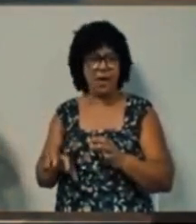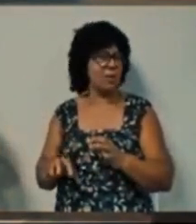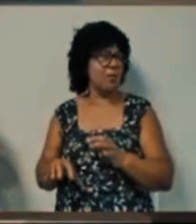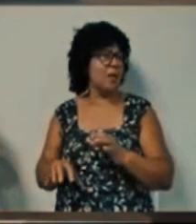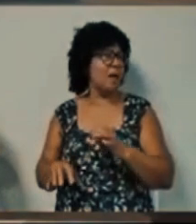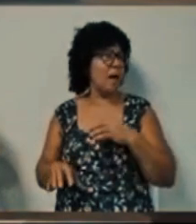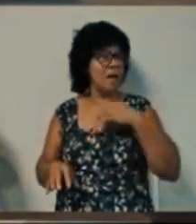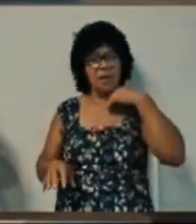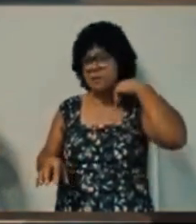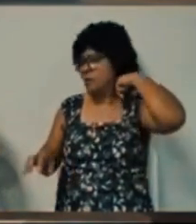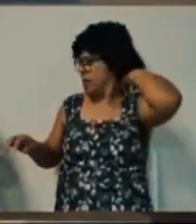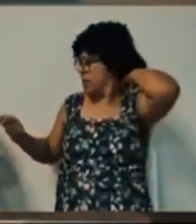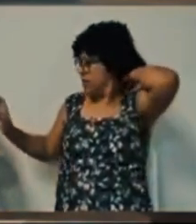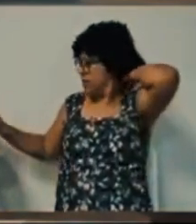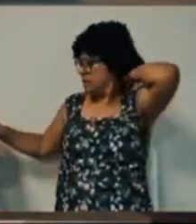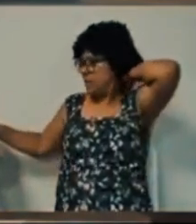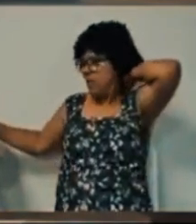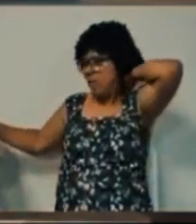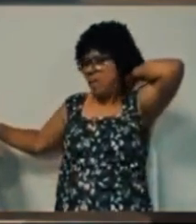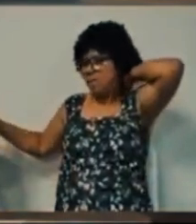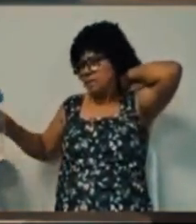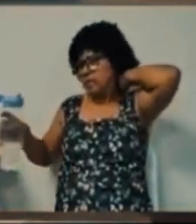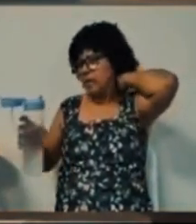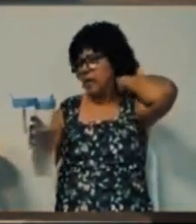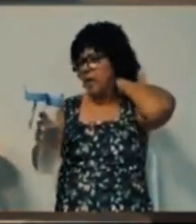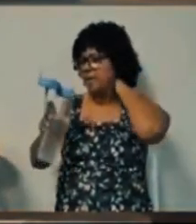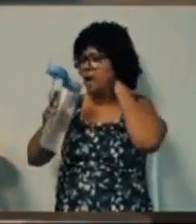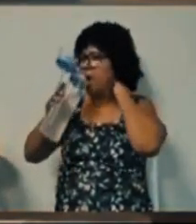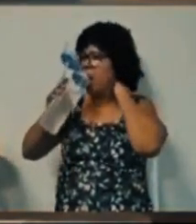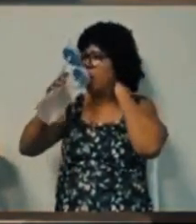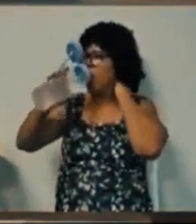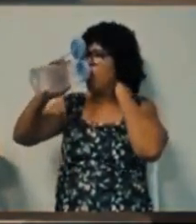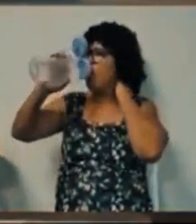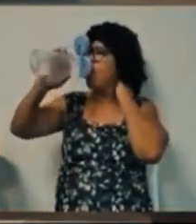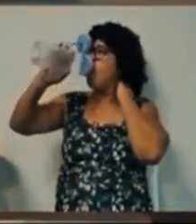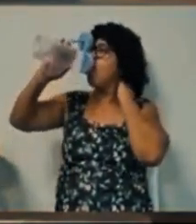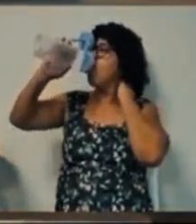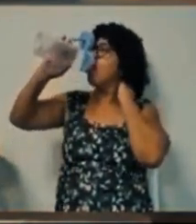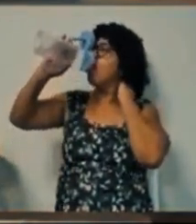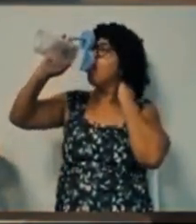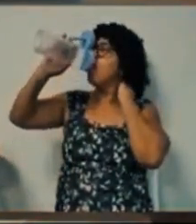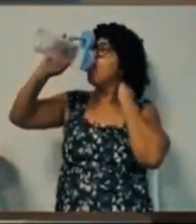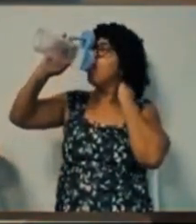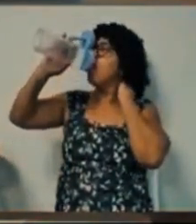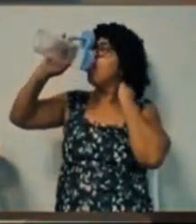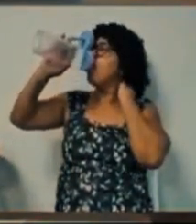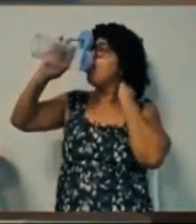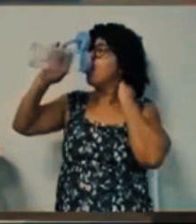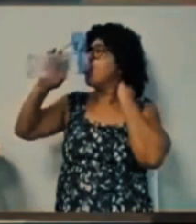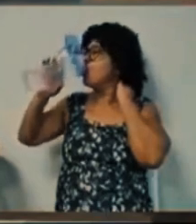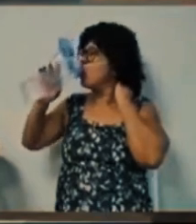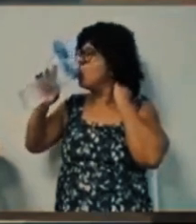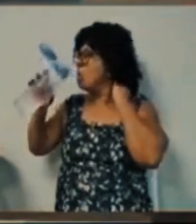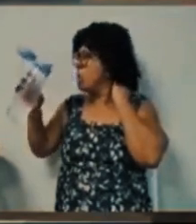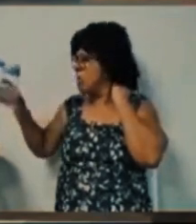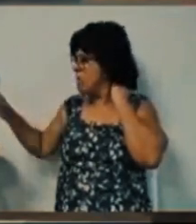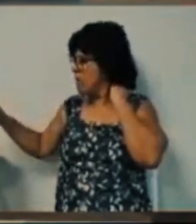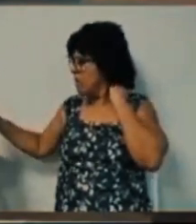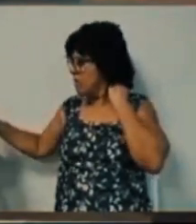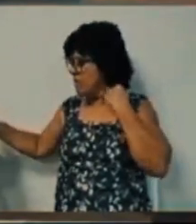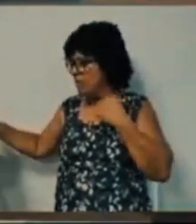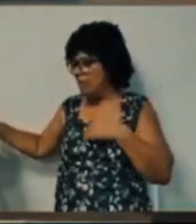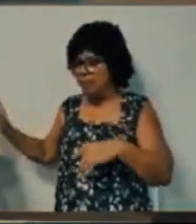de um homem, aleluia, que foi queimado. E por que foi queimado? Porque aonde o livro